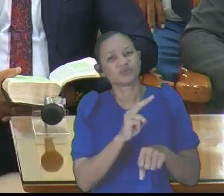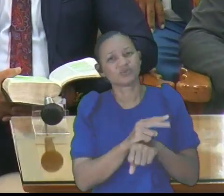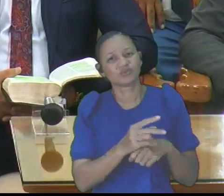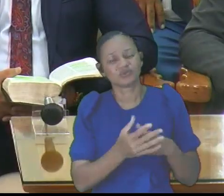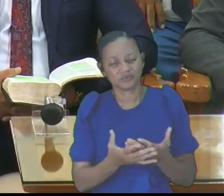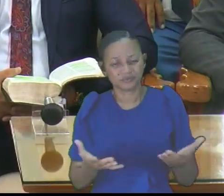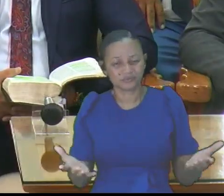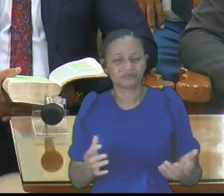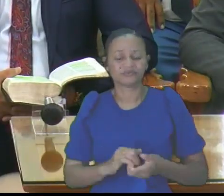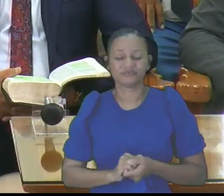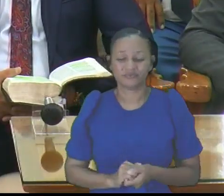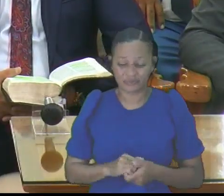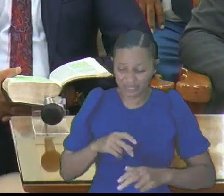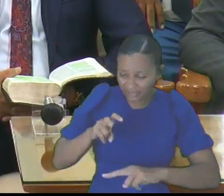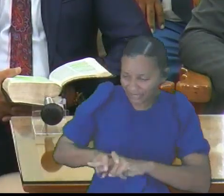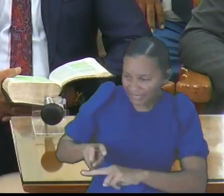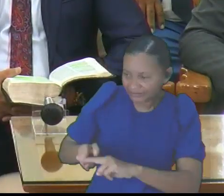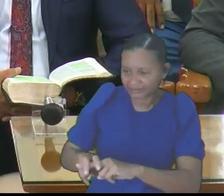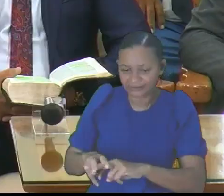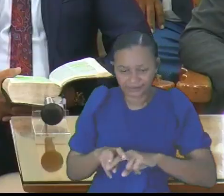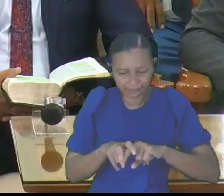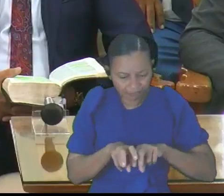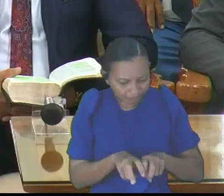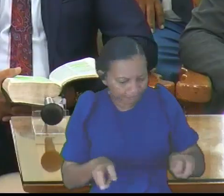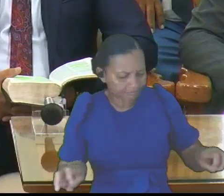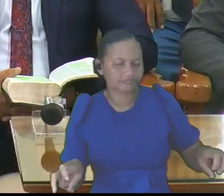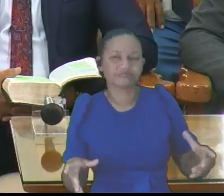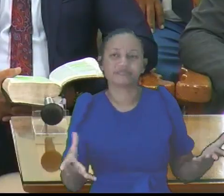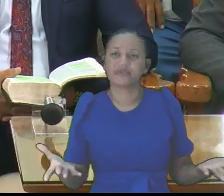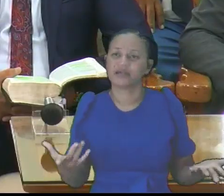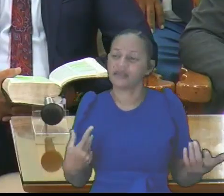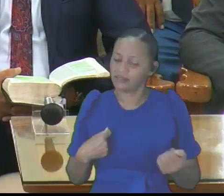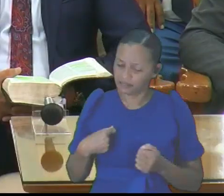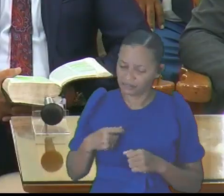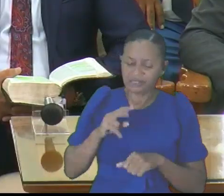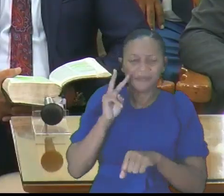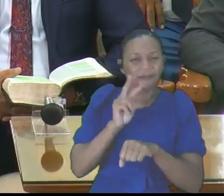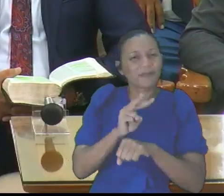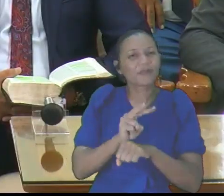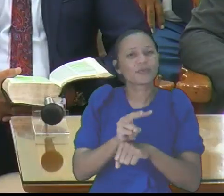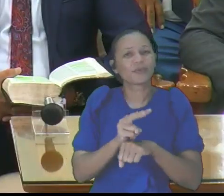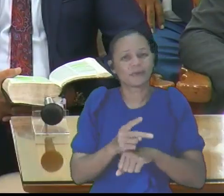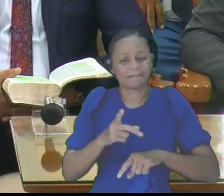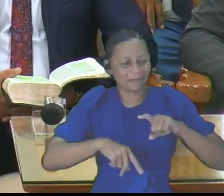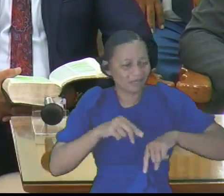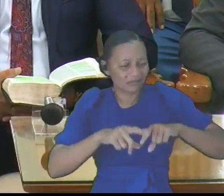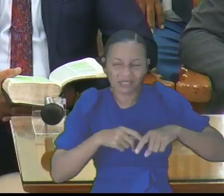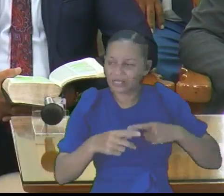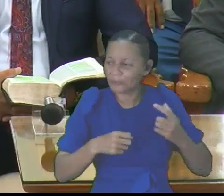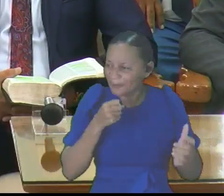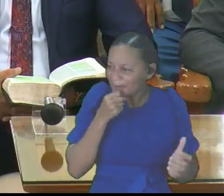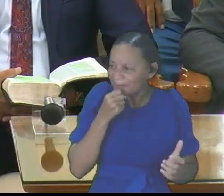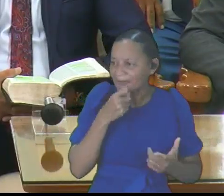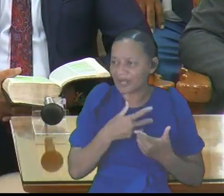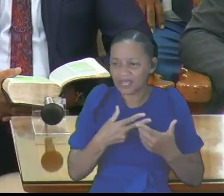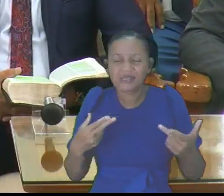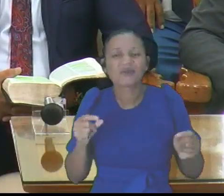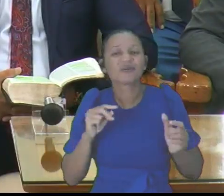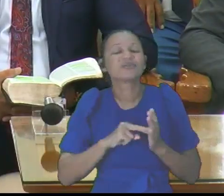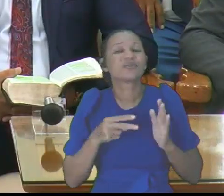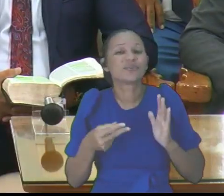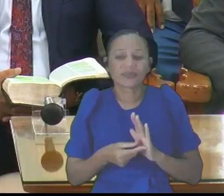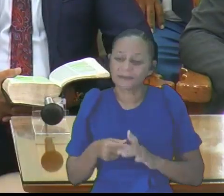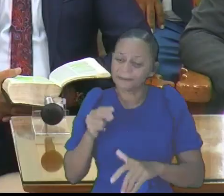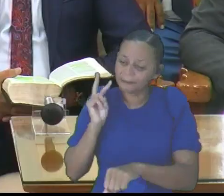texugo. Cadeiras, bancos são a pele de texugo. Os equipamentos de som são a pele de